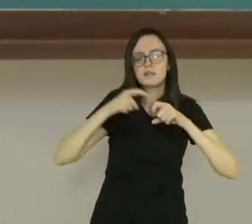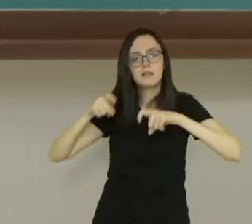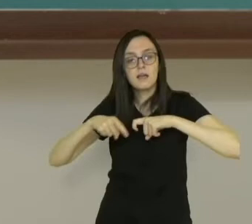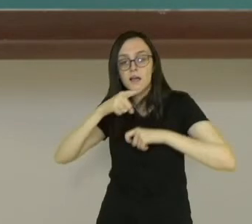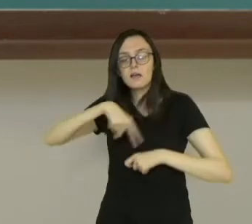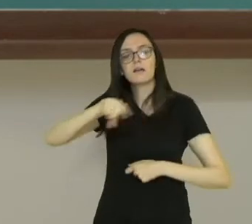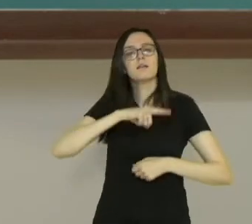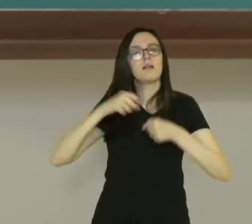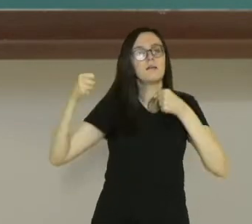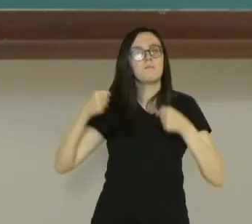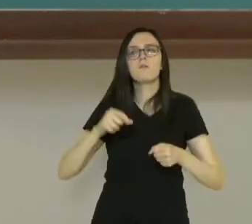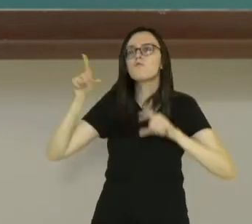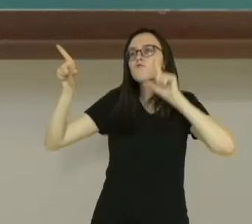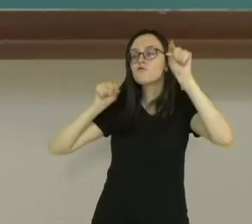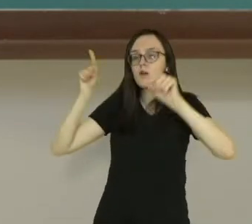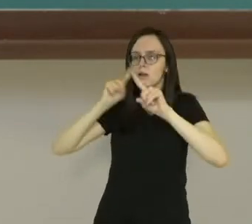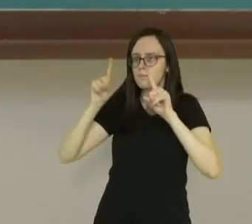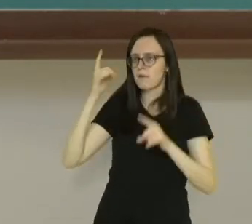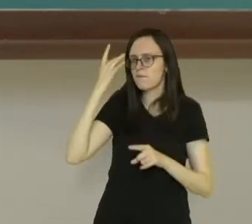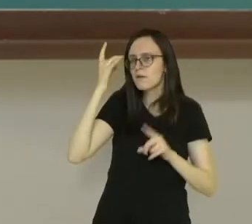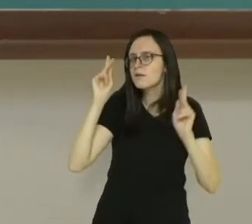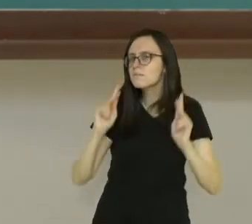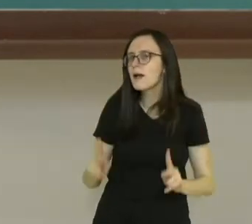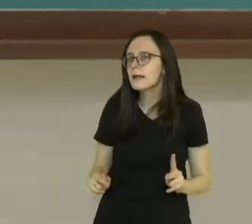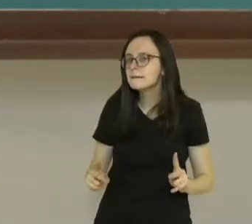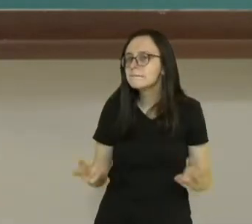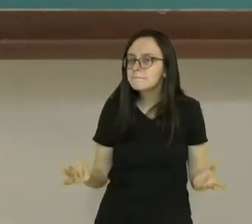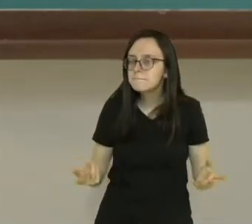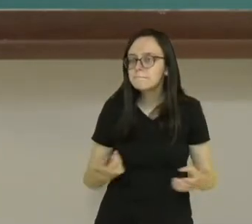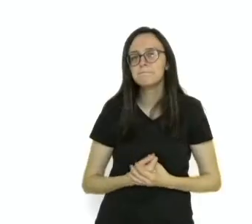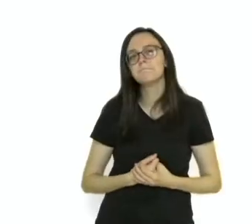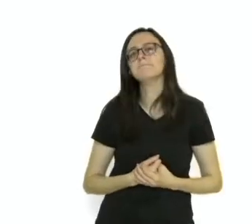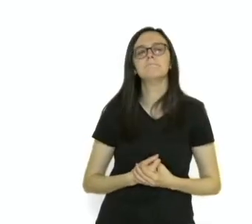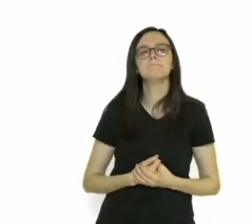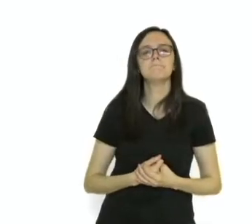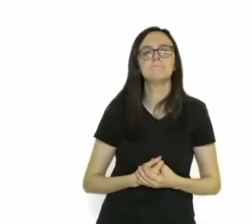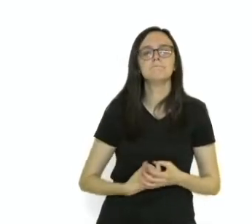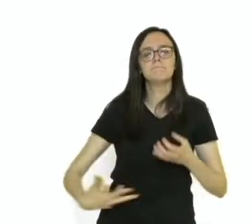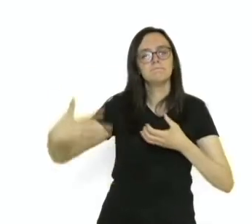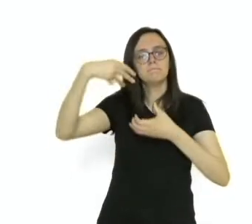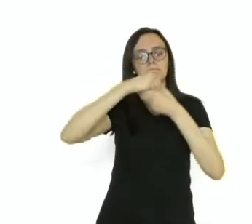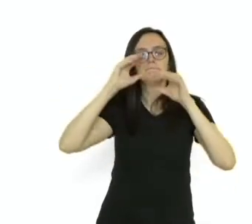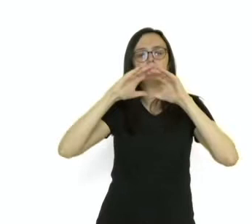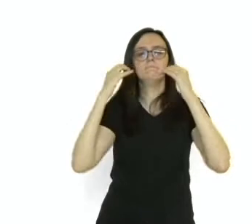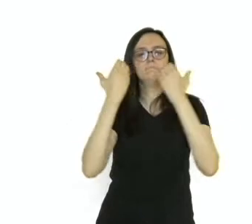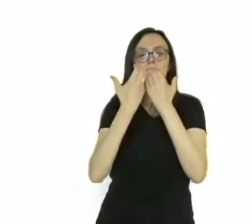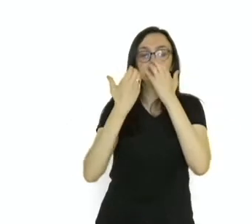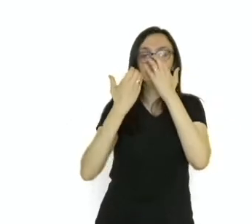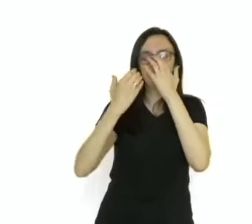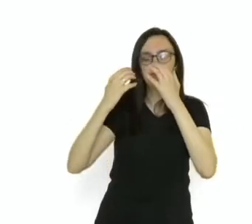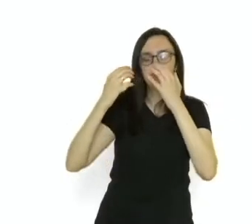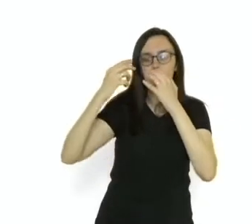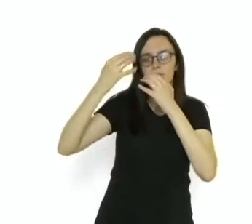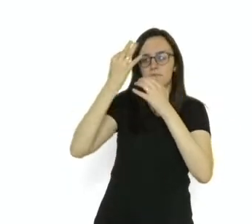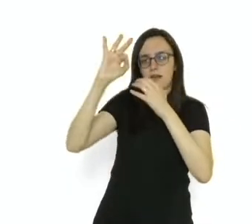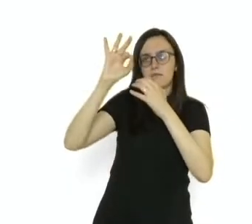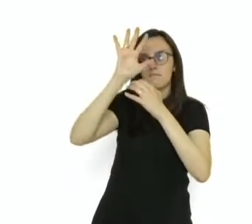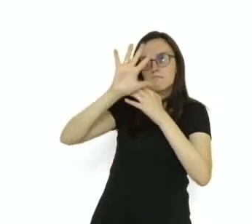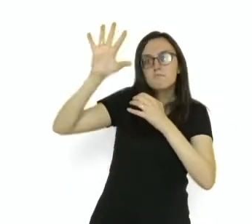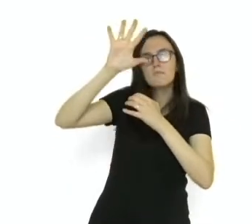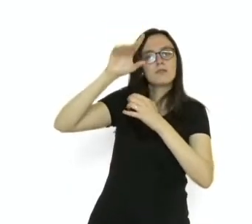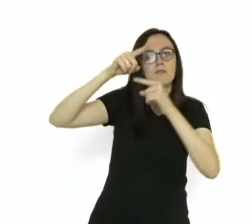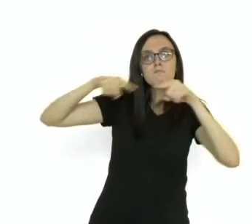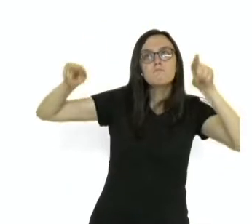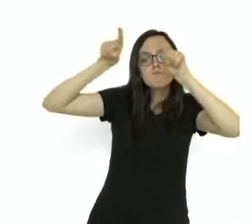no poder. Mas será que vai ser tão pacífico tudo isso, Dentro da Convenção Nacional vão existir vários grupos